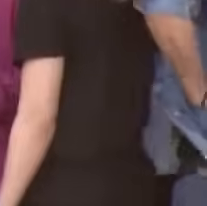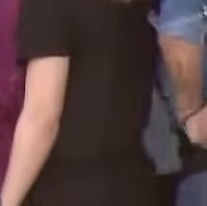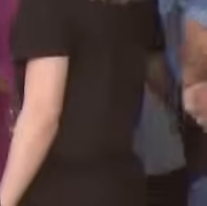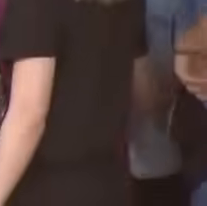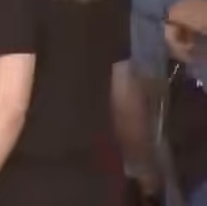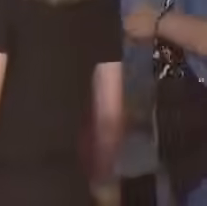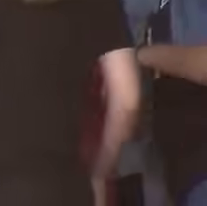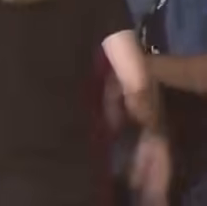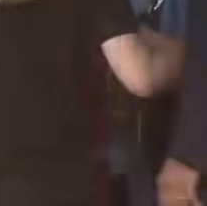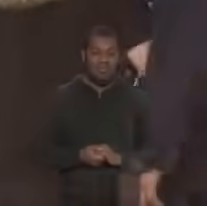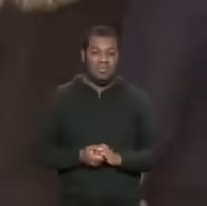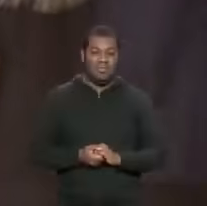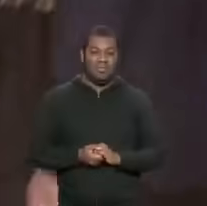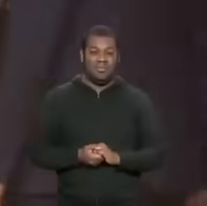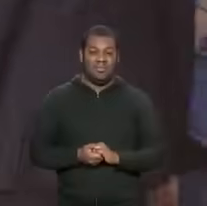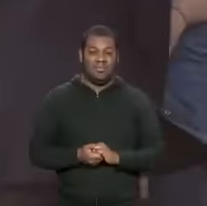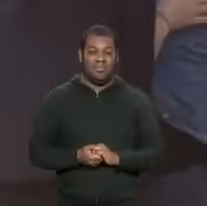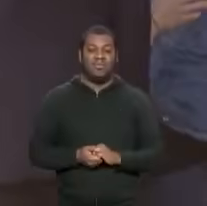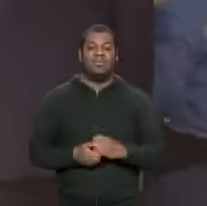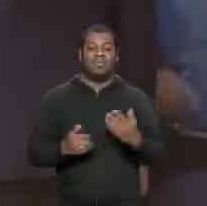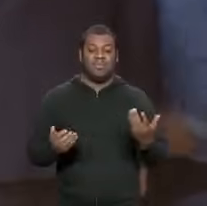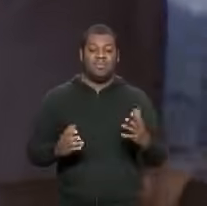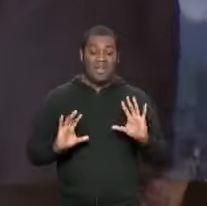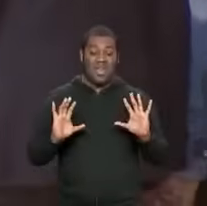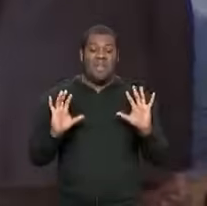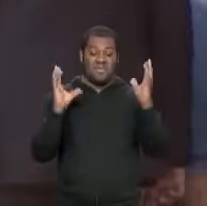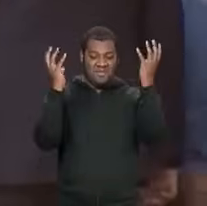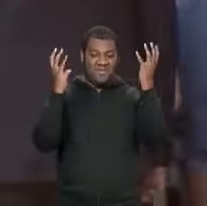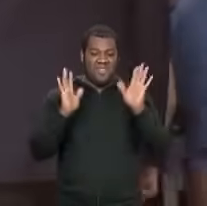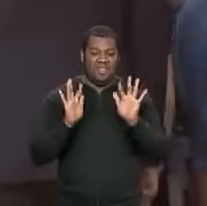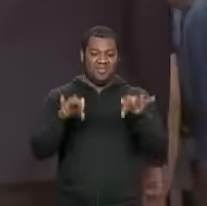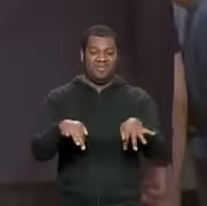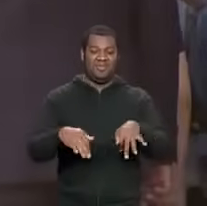está encerrada esta cerimônia